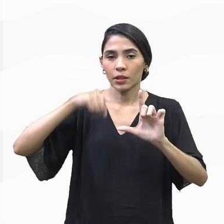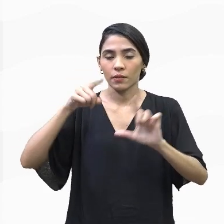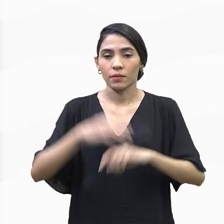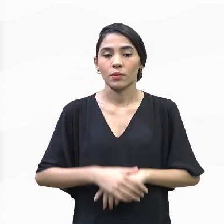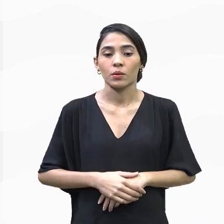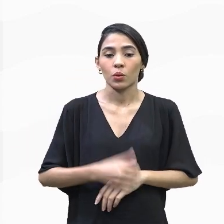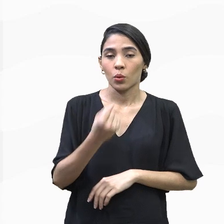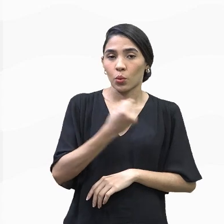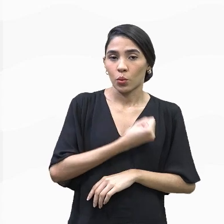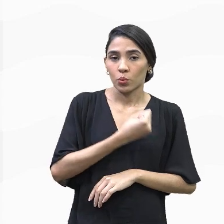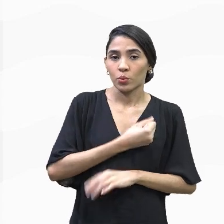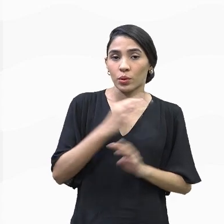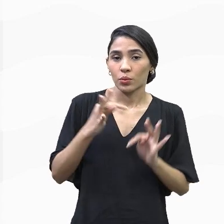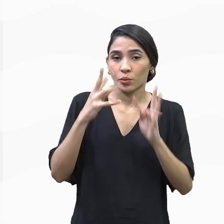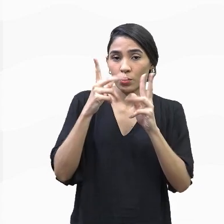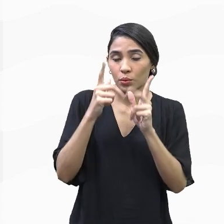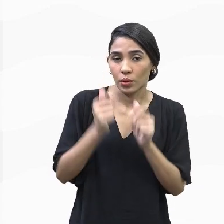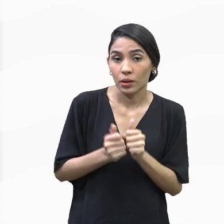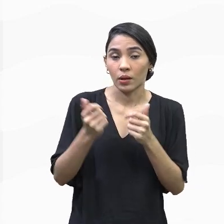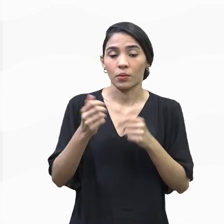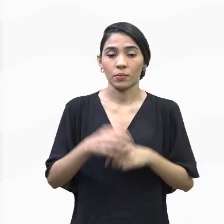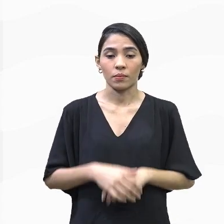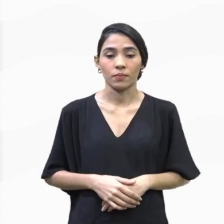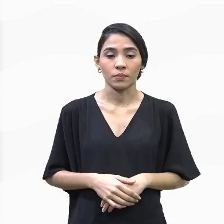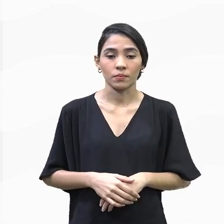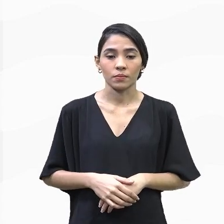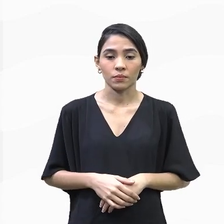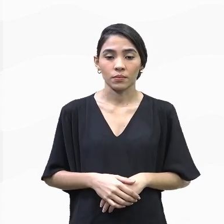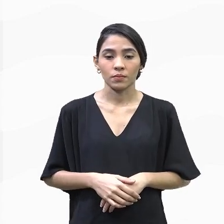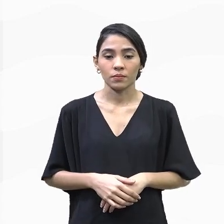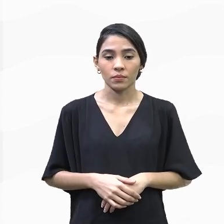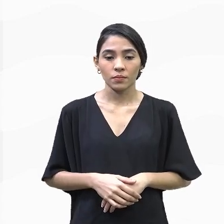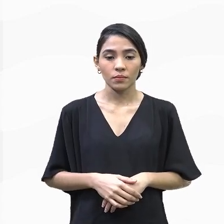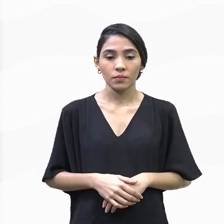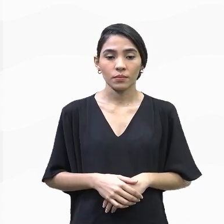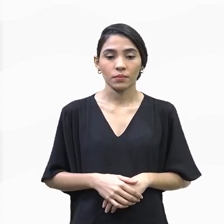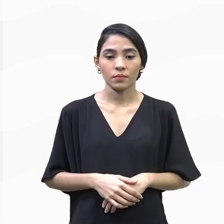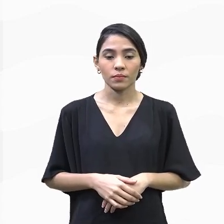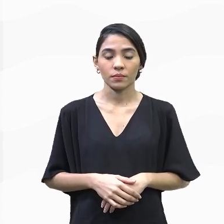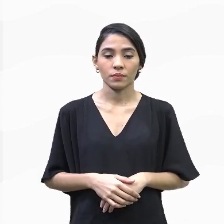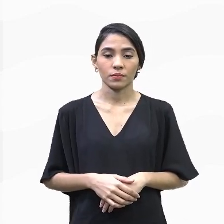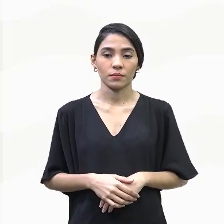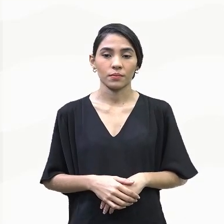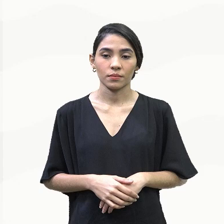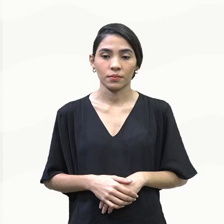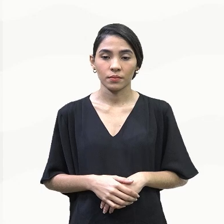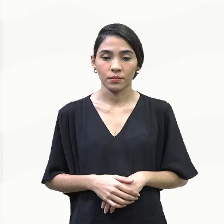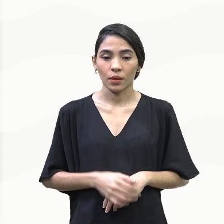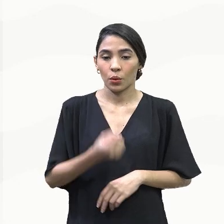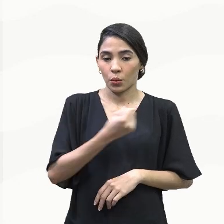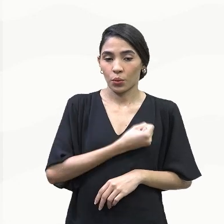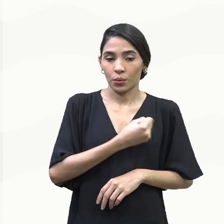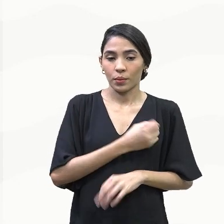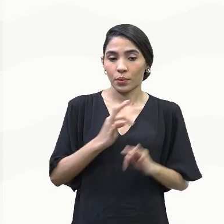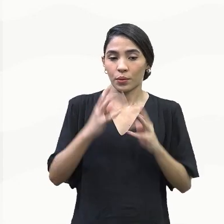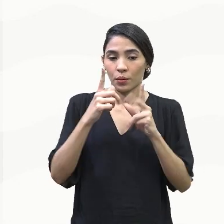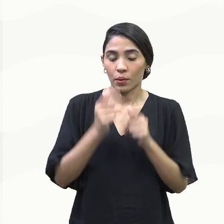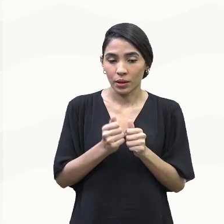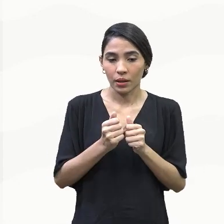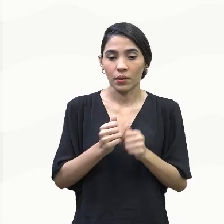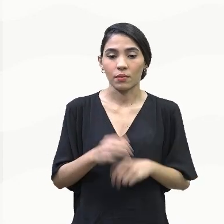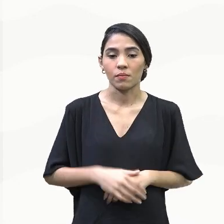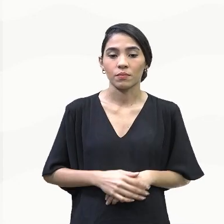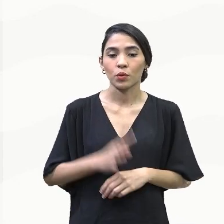número total de casos, veja bem, a prevalência, que vai ser o resultado final que nós vamos ter, né? O número total de